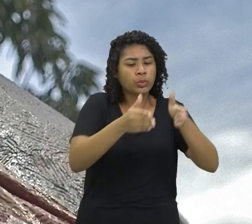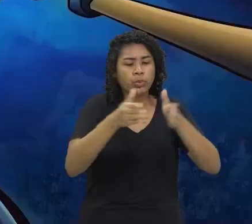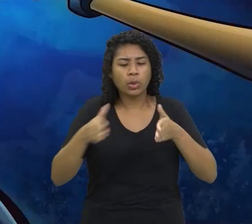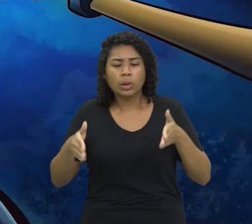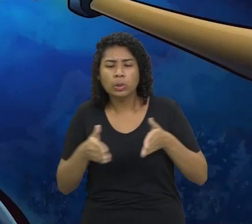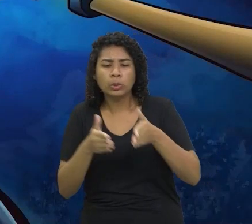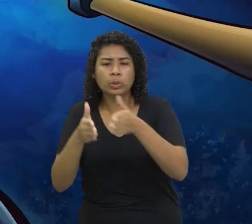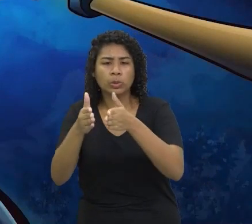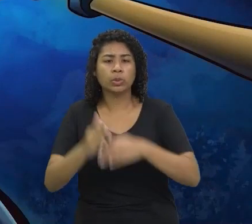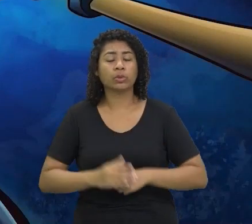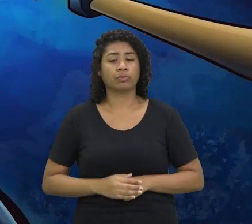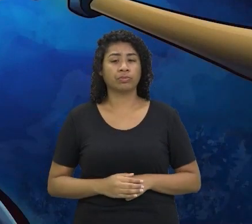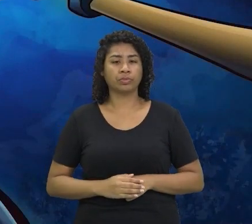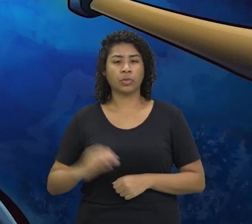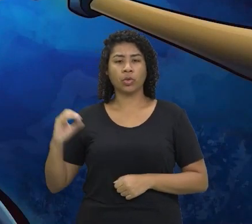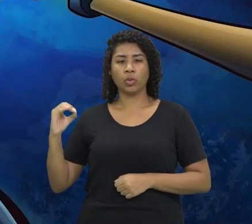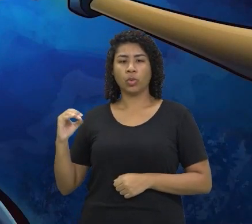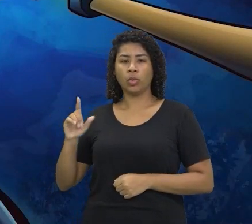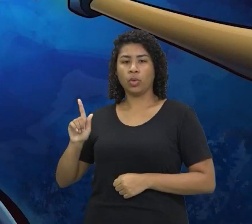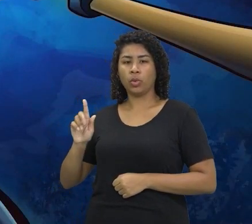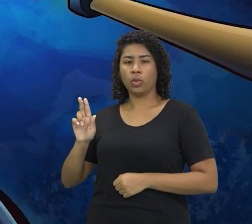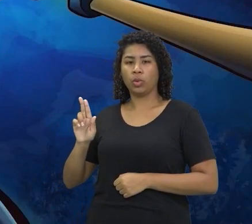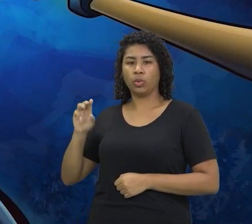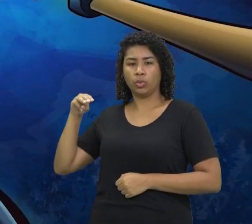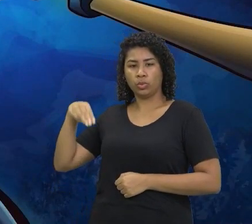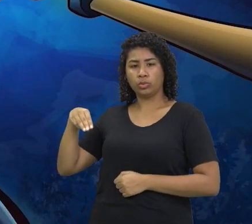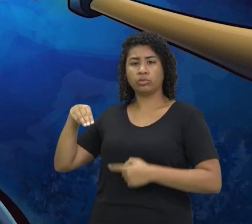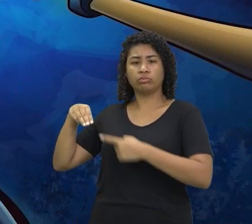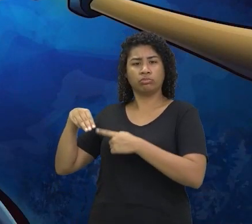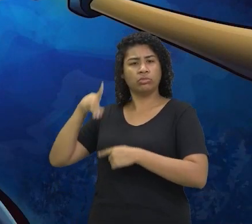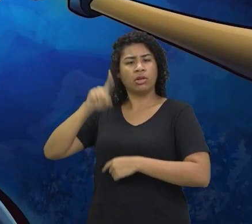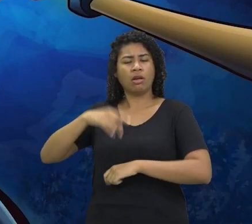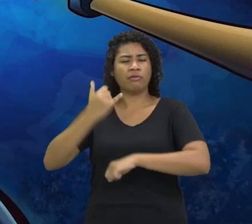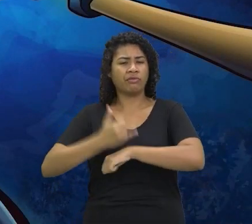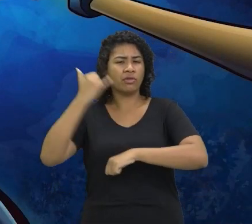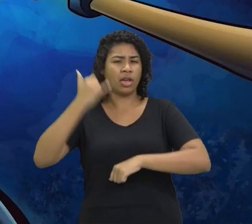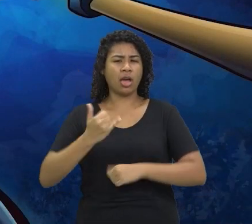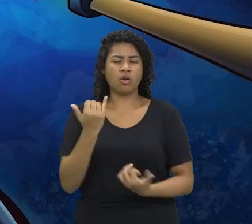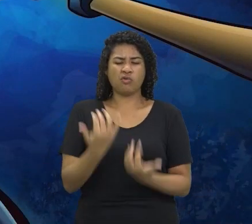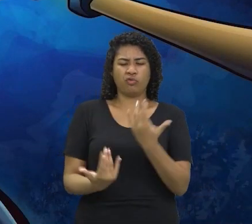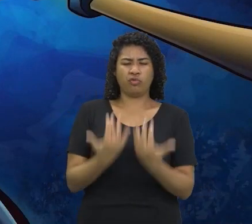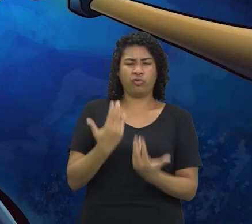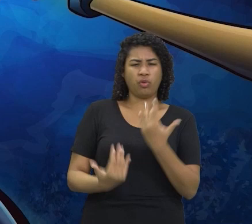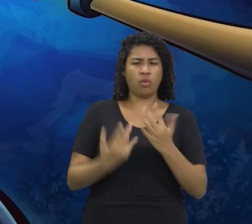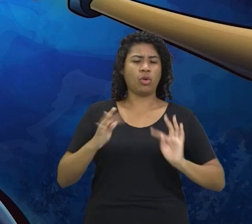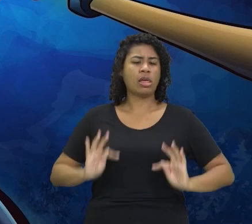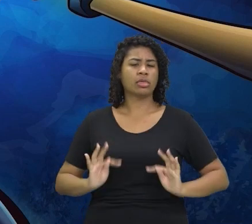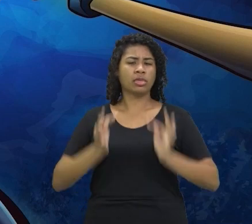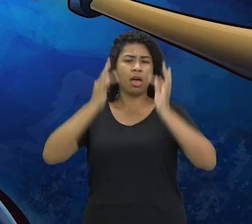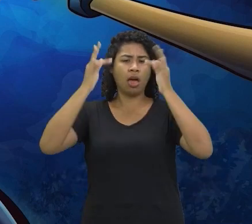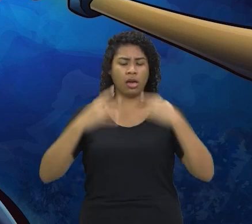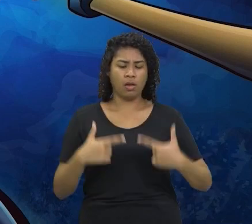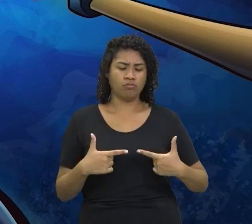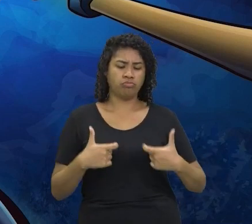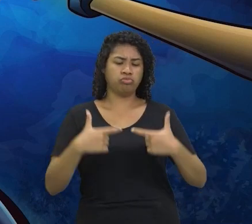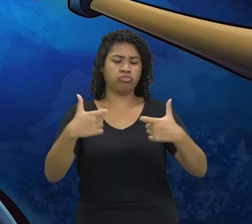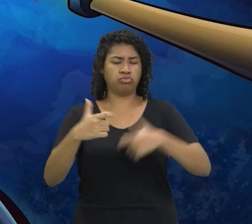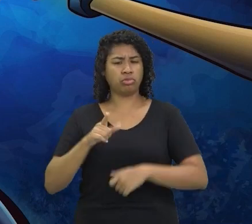sagrados. Ogum é o orixá do ferro, da guerra, do fogo, da tecnologia, né?